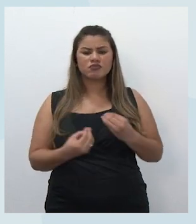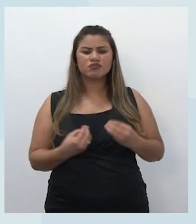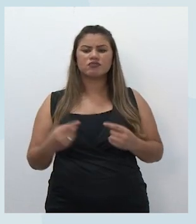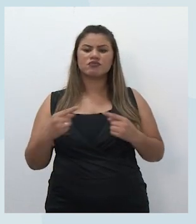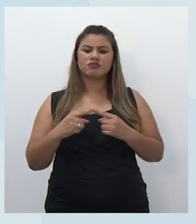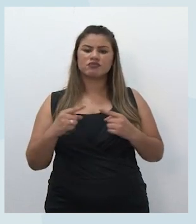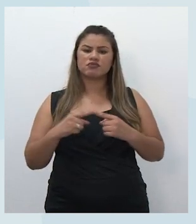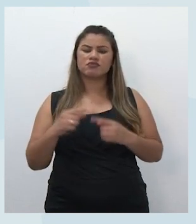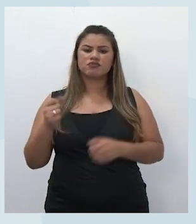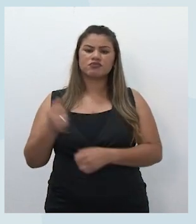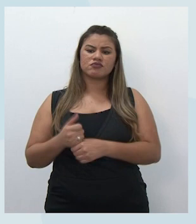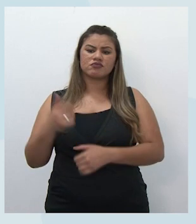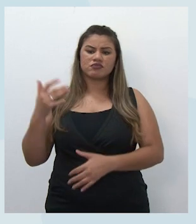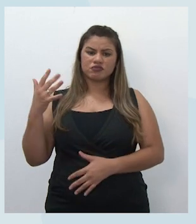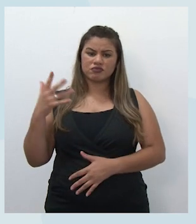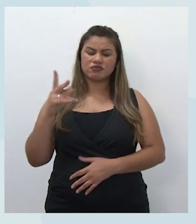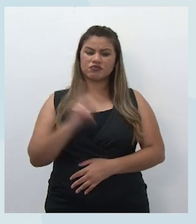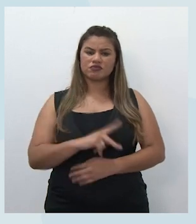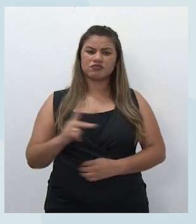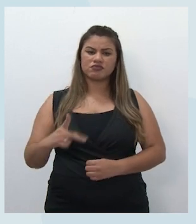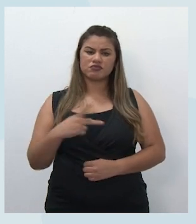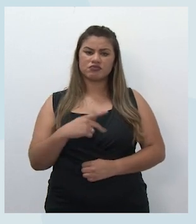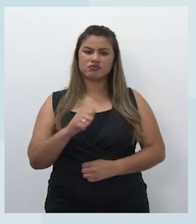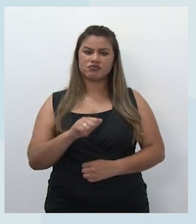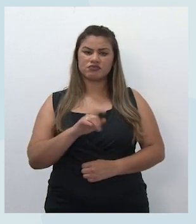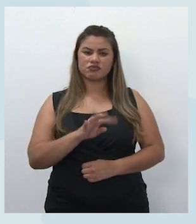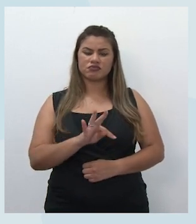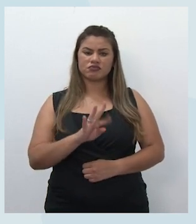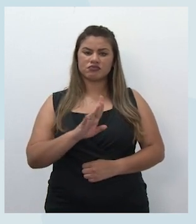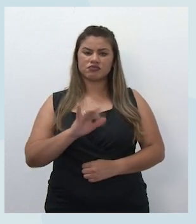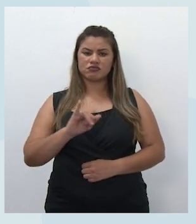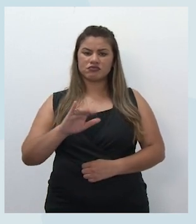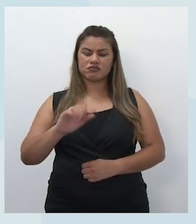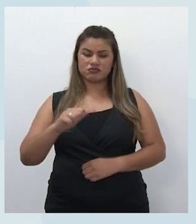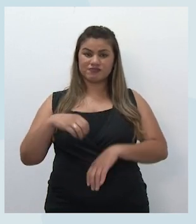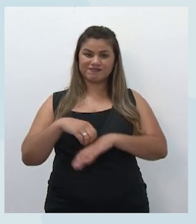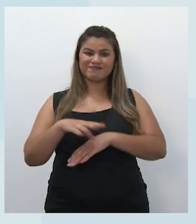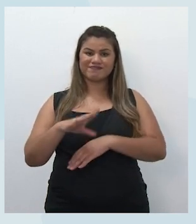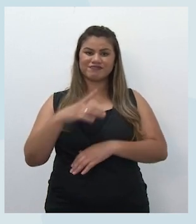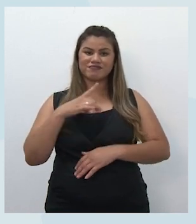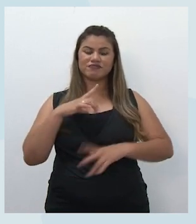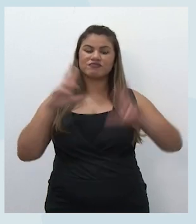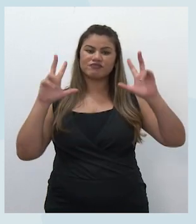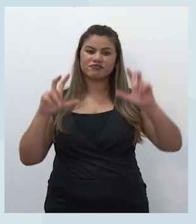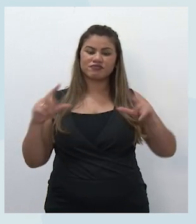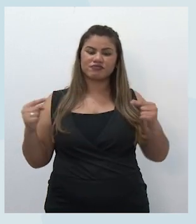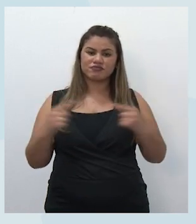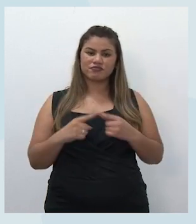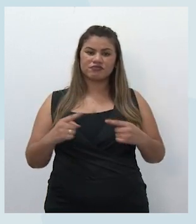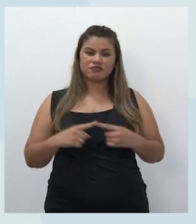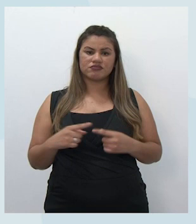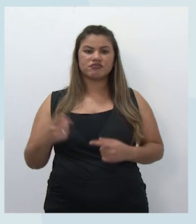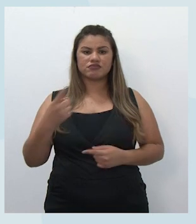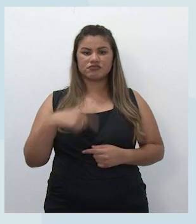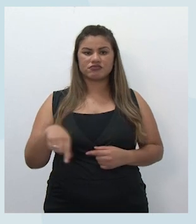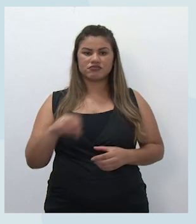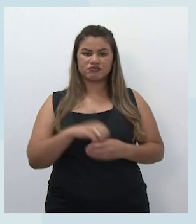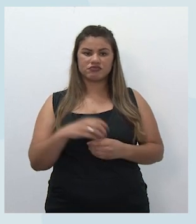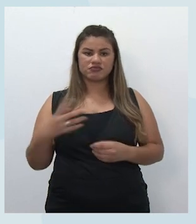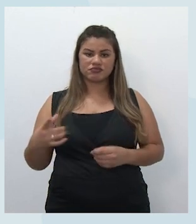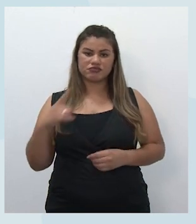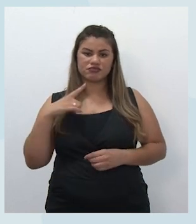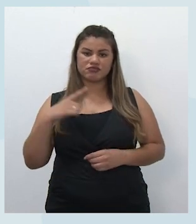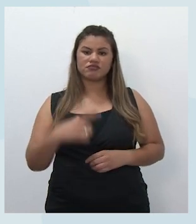aqui, lá no chat, a questão da professora Patrícia, ela deu essa indicação, né, de trabalhar com temas, e isso acontece no material do novo